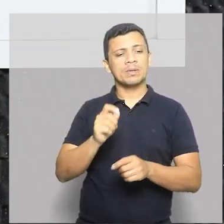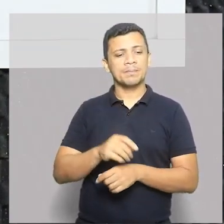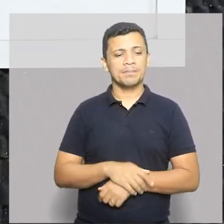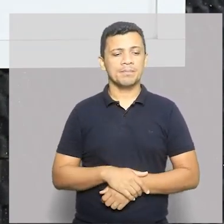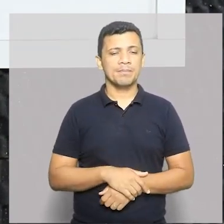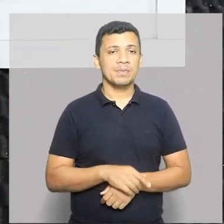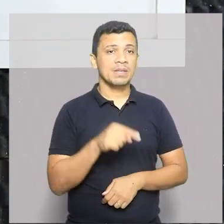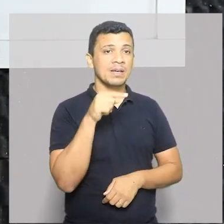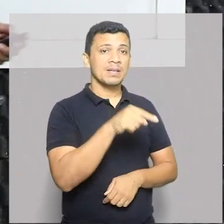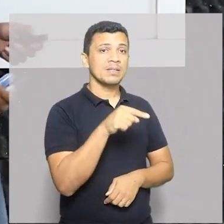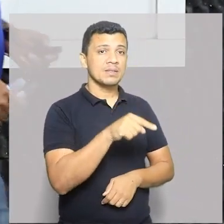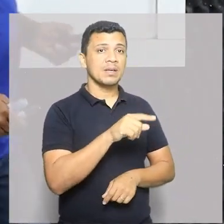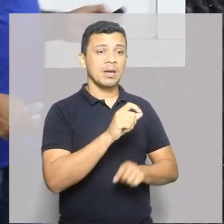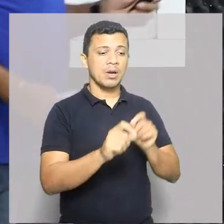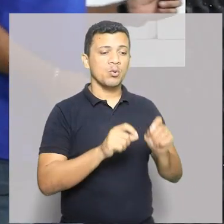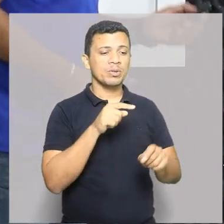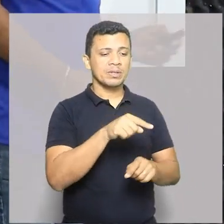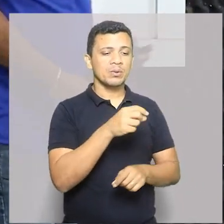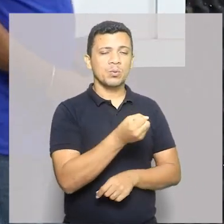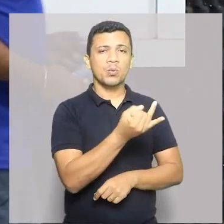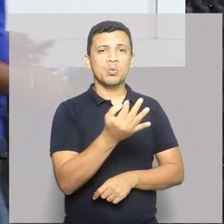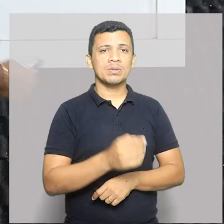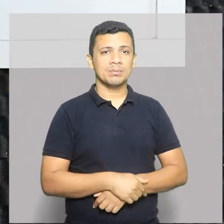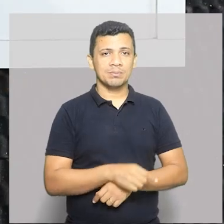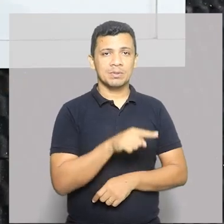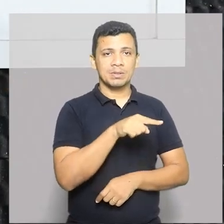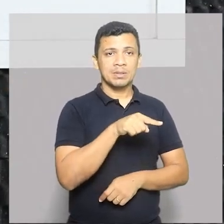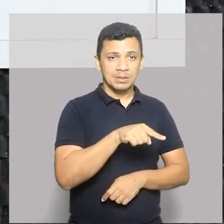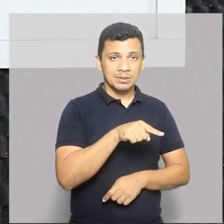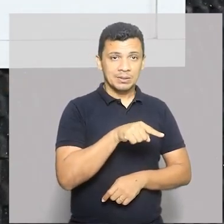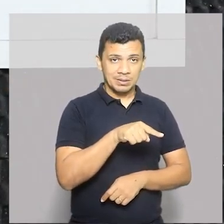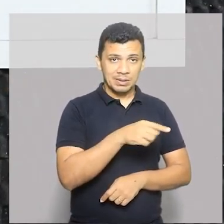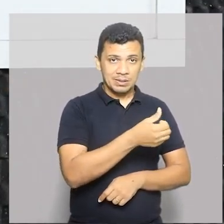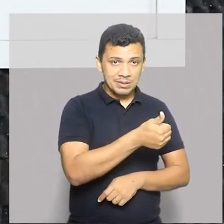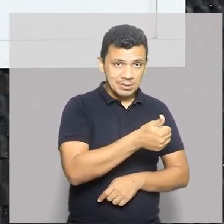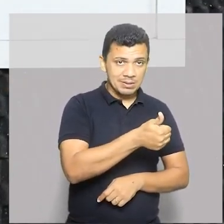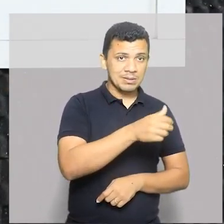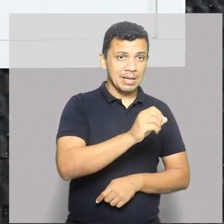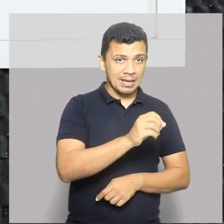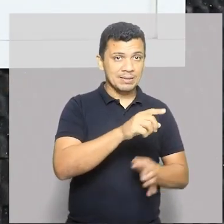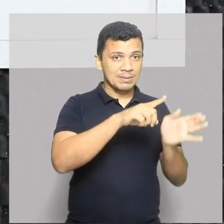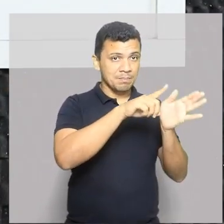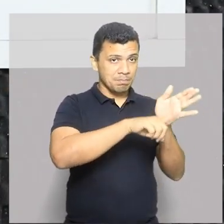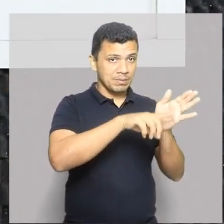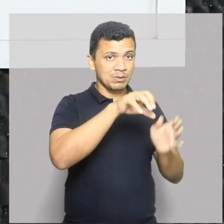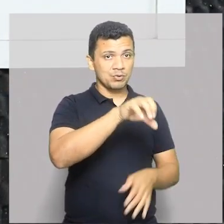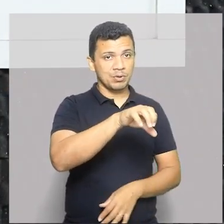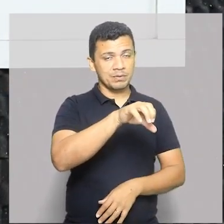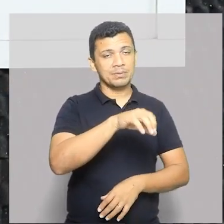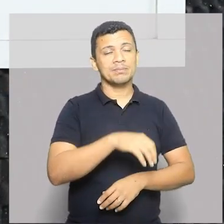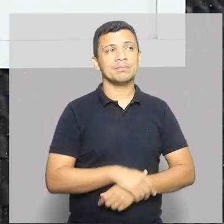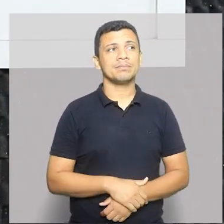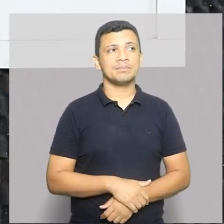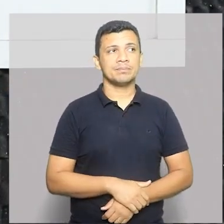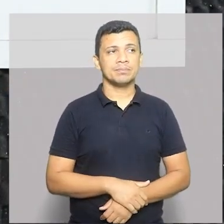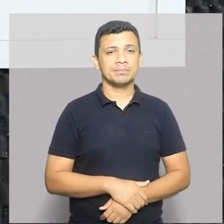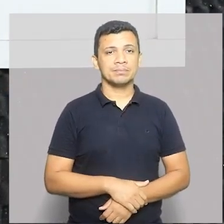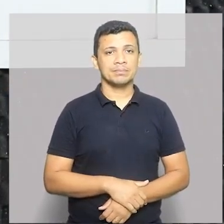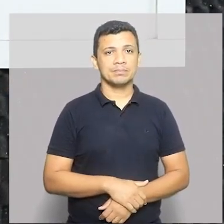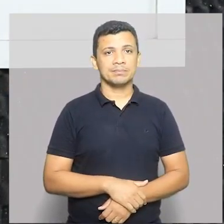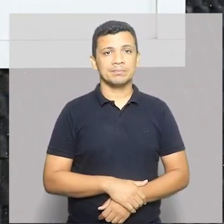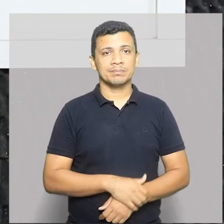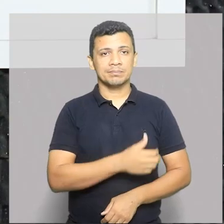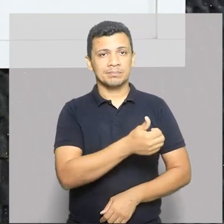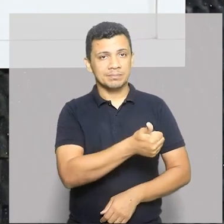ó, corresponde a um diâmetro de quanto? De 10 elevado a menos 9. Então, nós temos aqui a primeira medida, que corresponde exatamente a